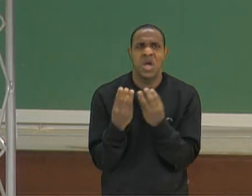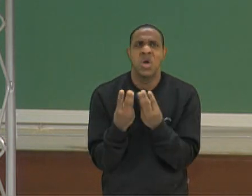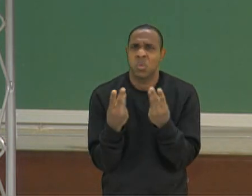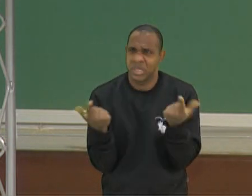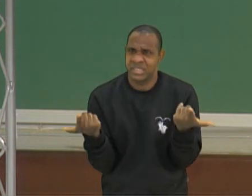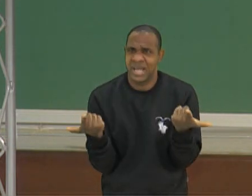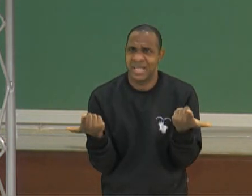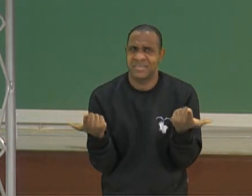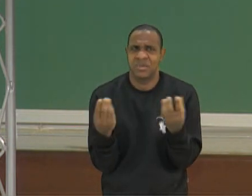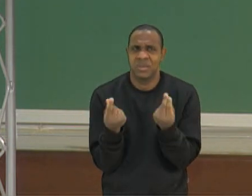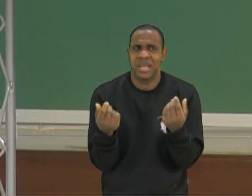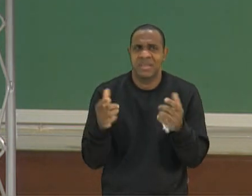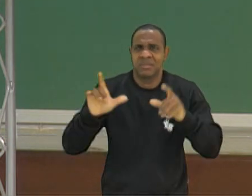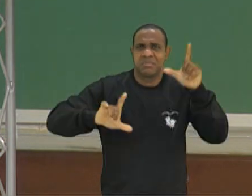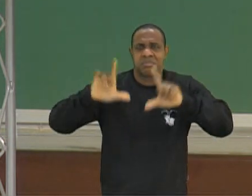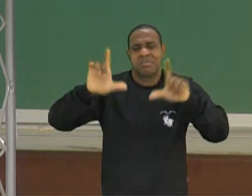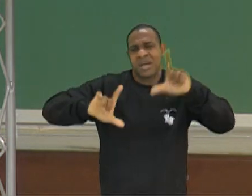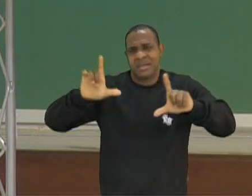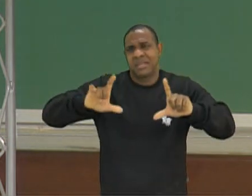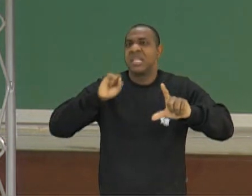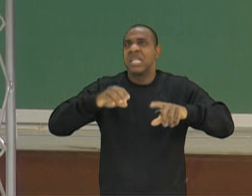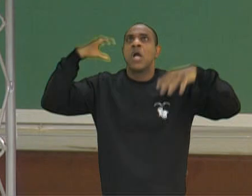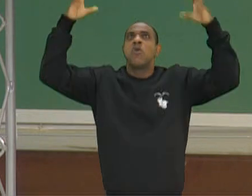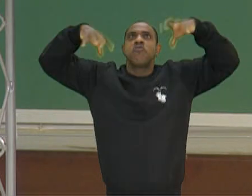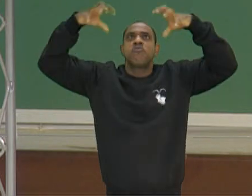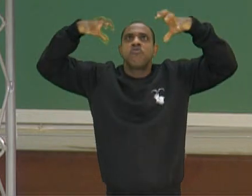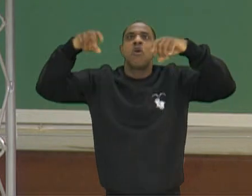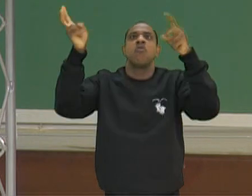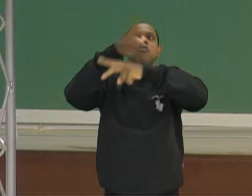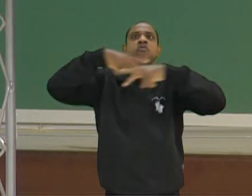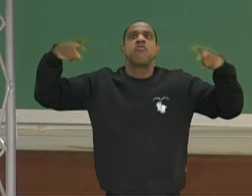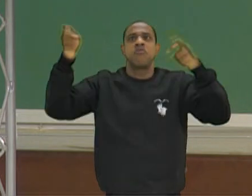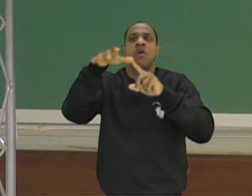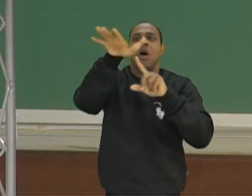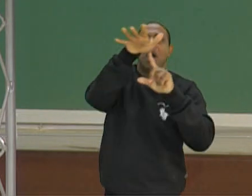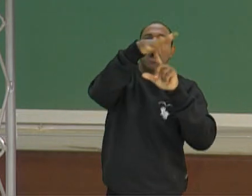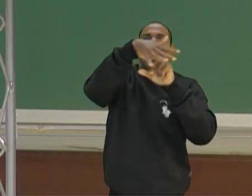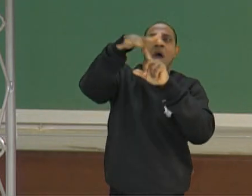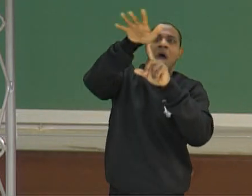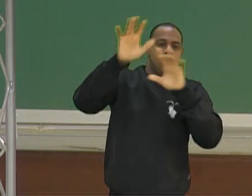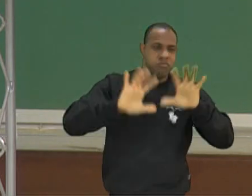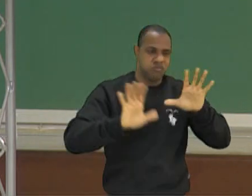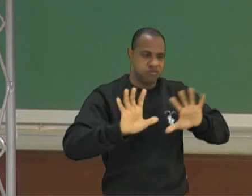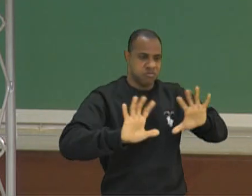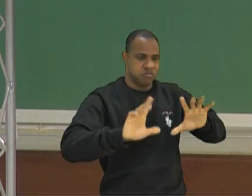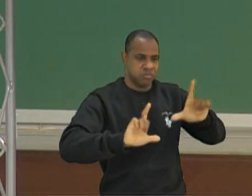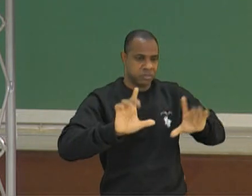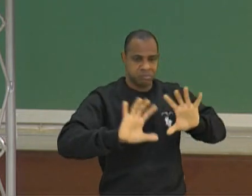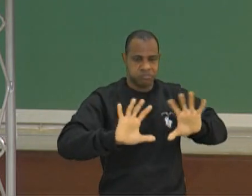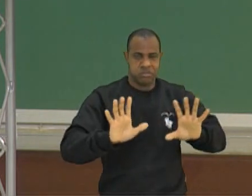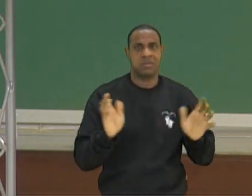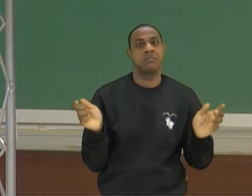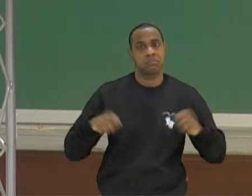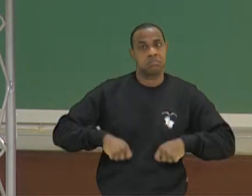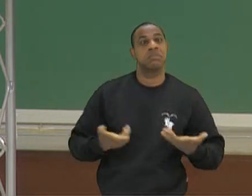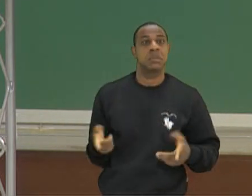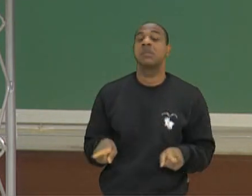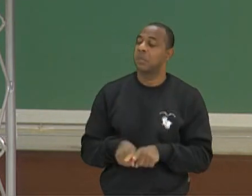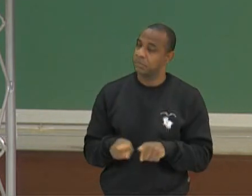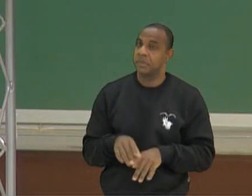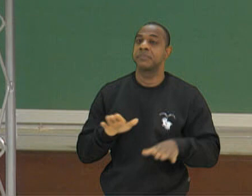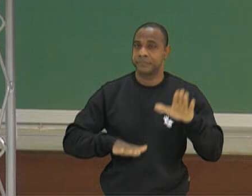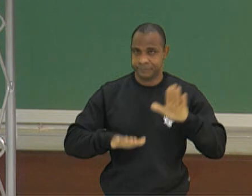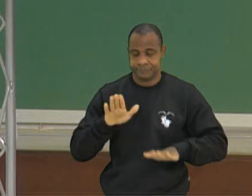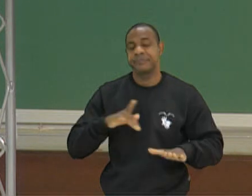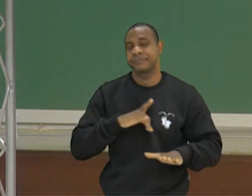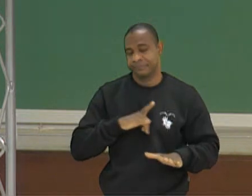de chuvas e ventos? Não tenha dúvida, o fato de você ter que o vento acabe fazendo uma breve oscilação, isso interfere de maneira direta